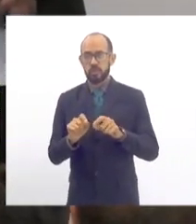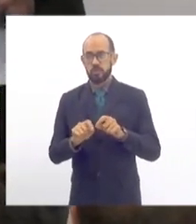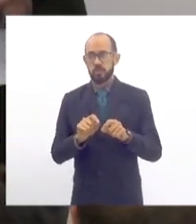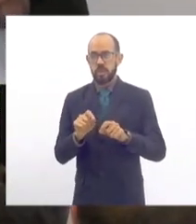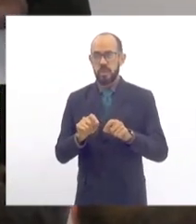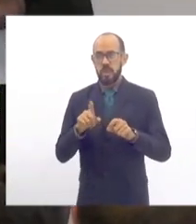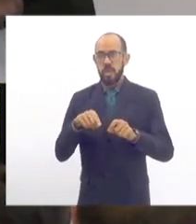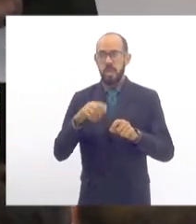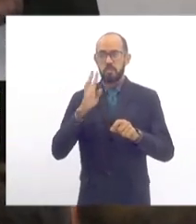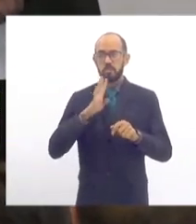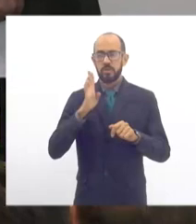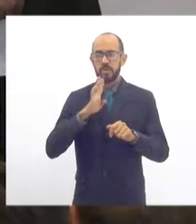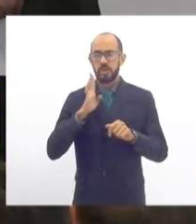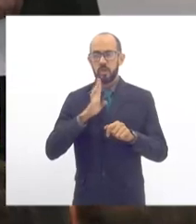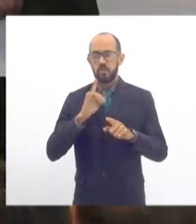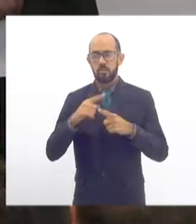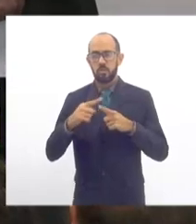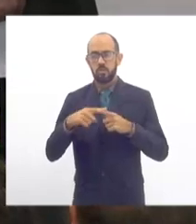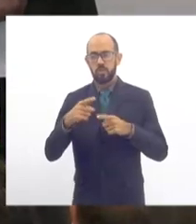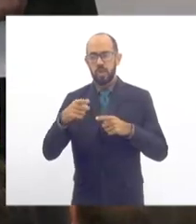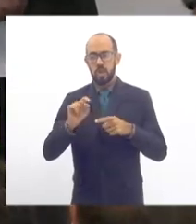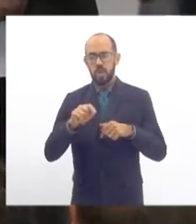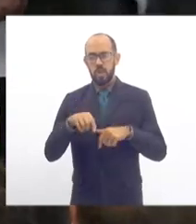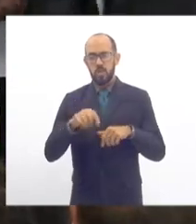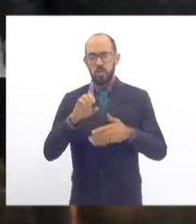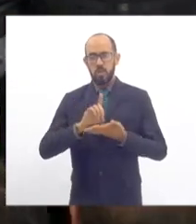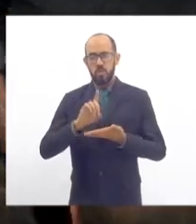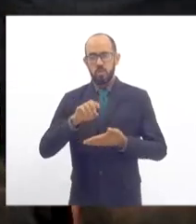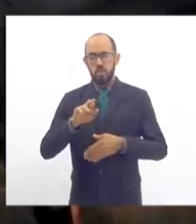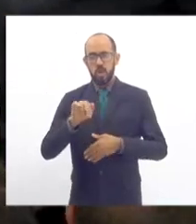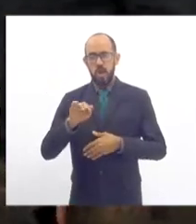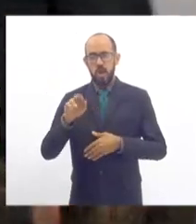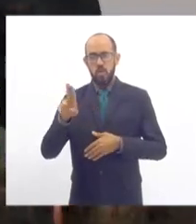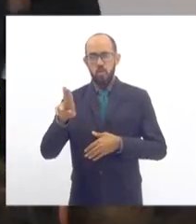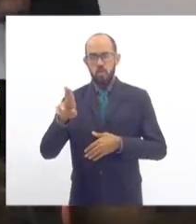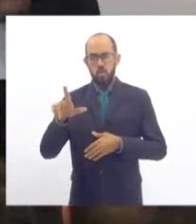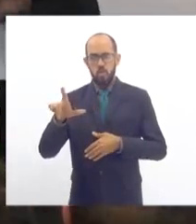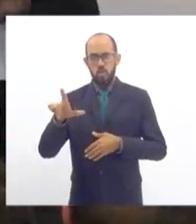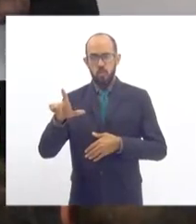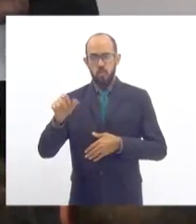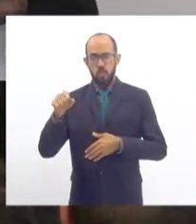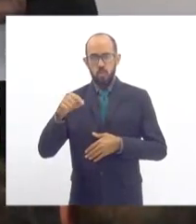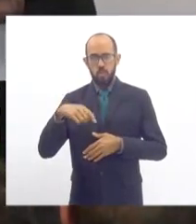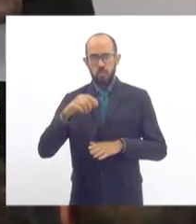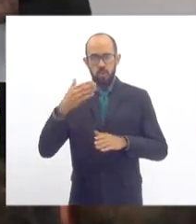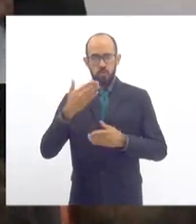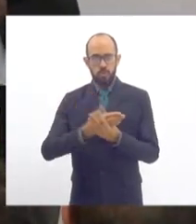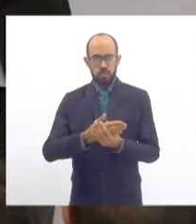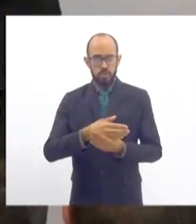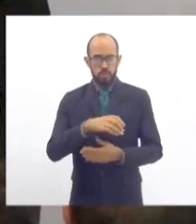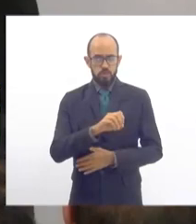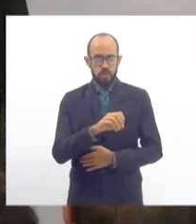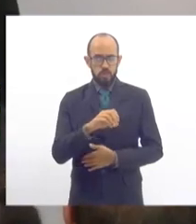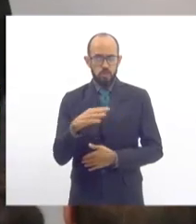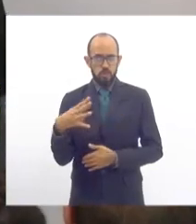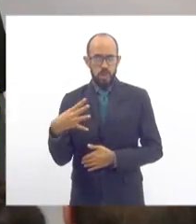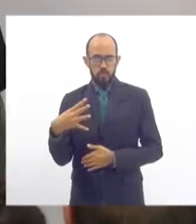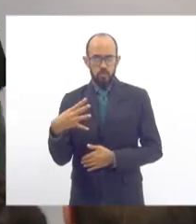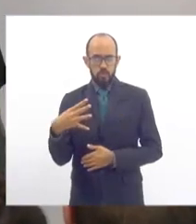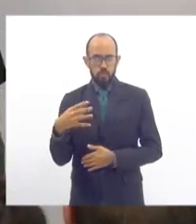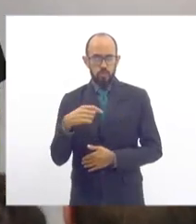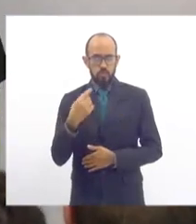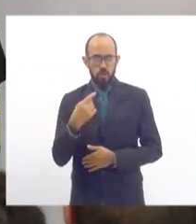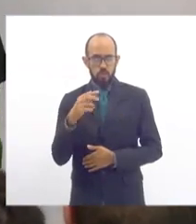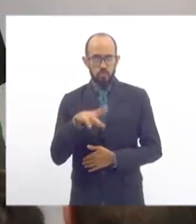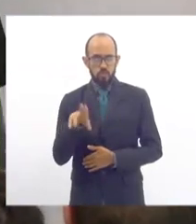legal, porque, inclusive, o doutor Raul, eu estou com um processo aqui, o parecer 04, que a gente vai usar, que ele